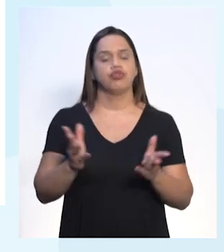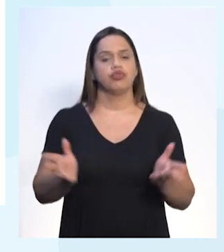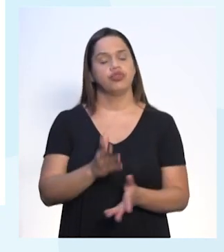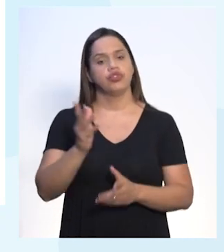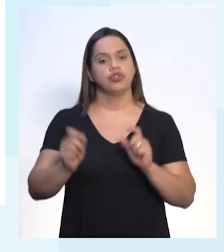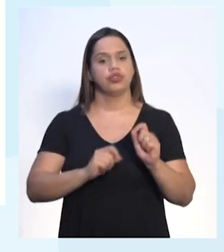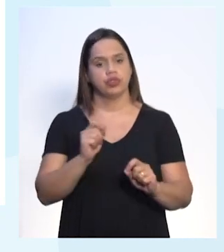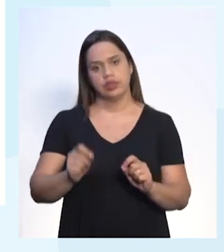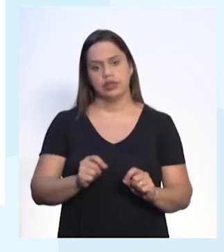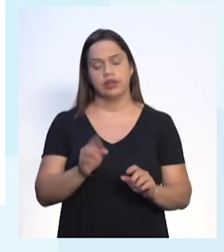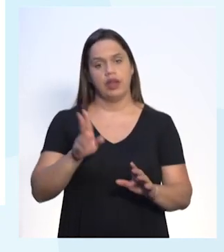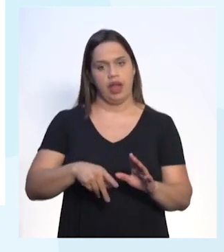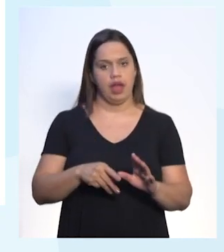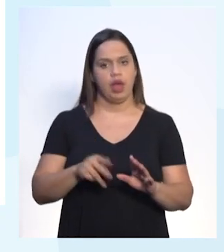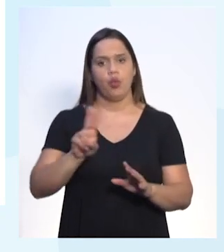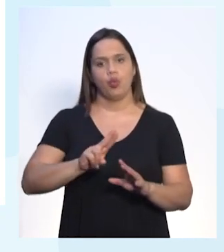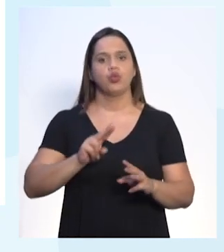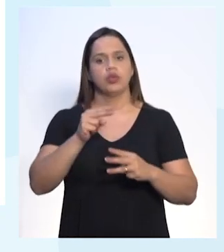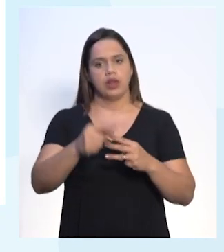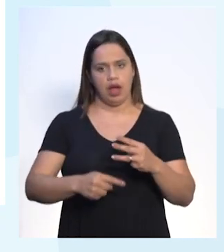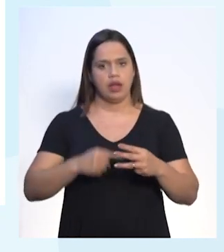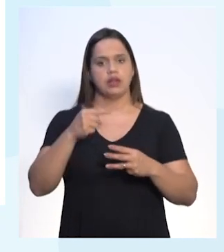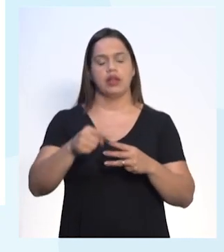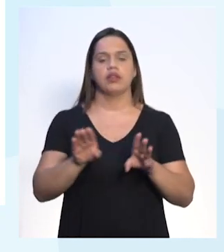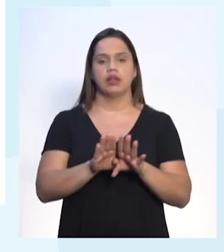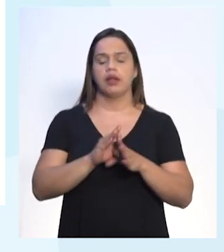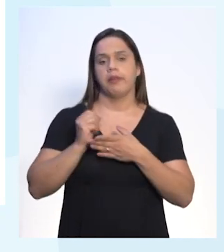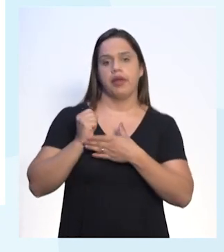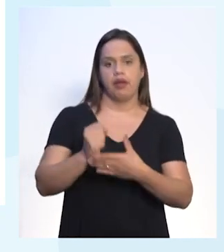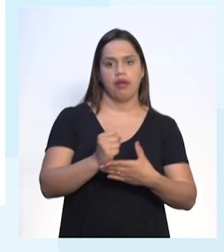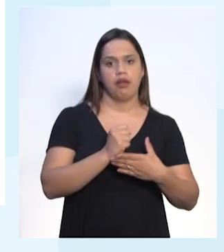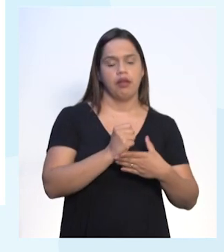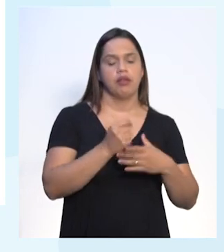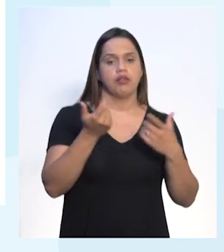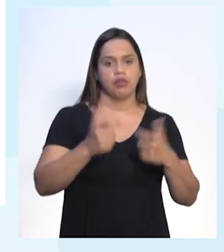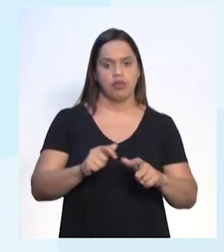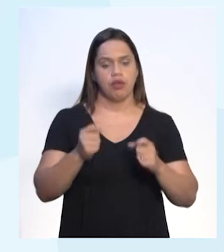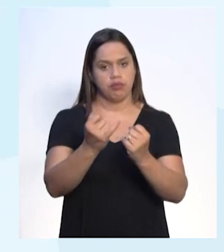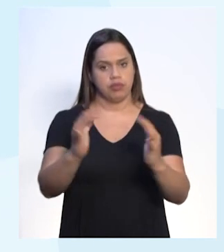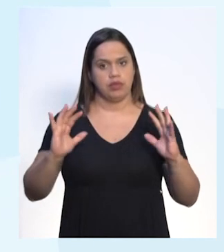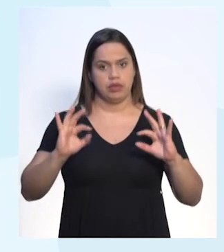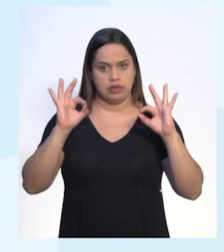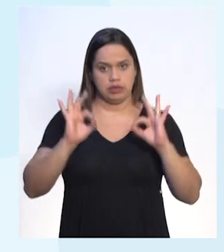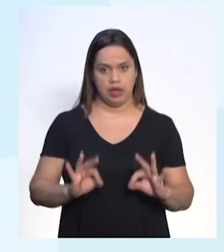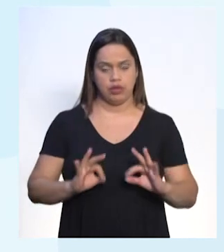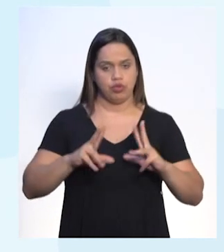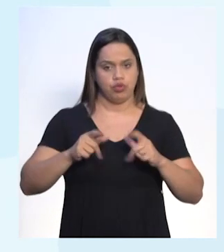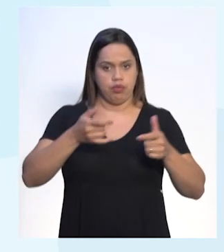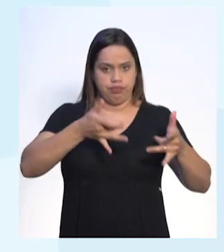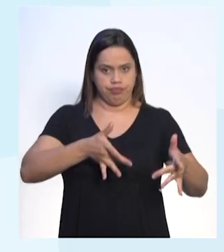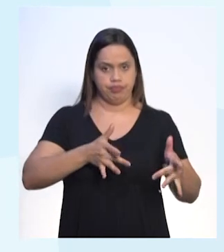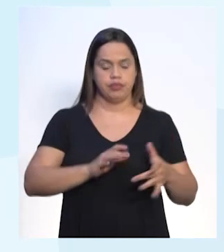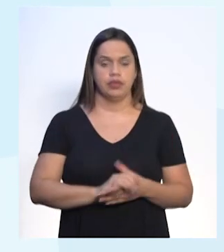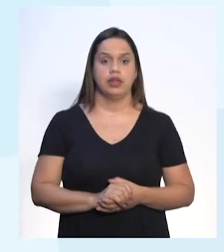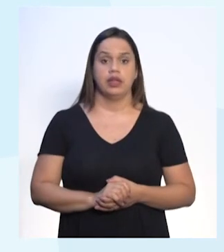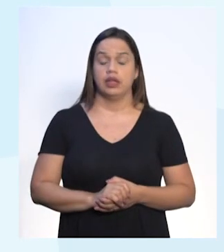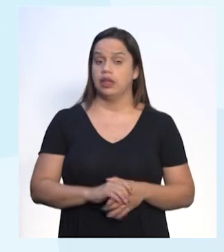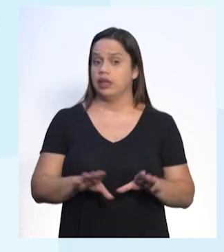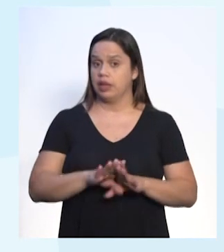o reuso e a reciclagem e a destinação ambientalmente adequada dos resíduos. Aumenta a vida